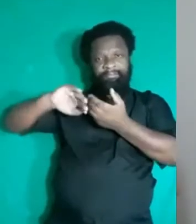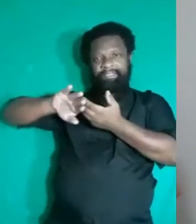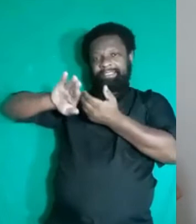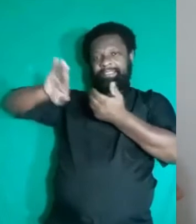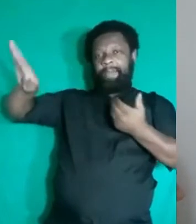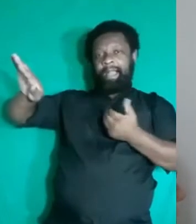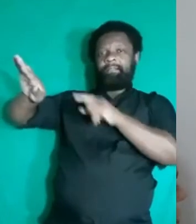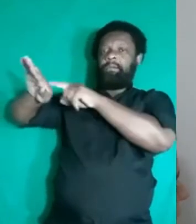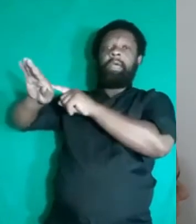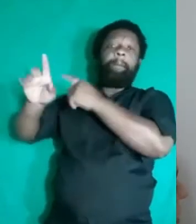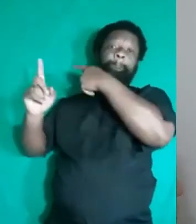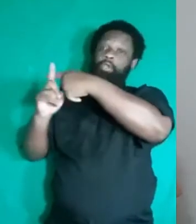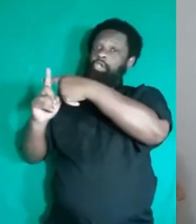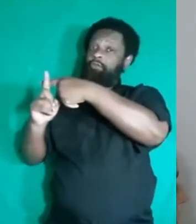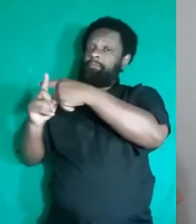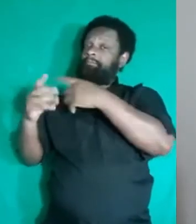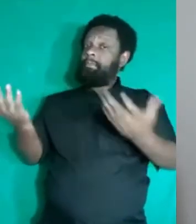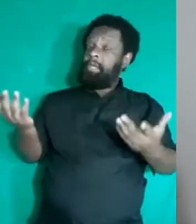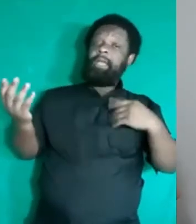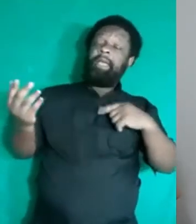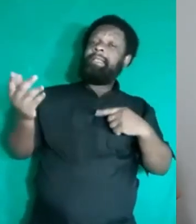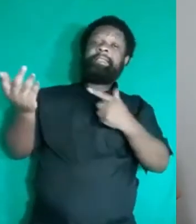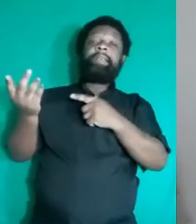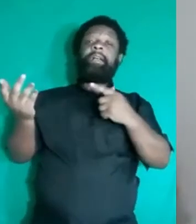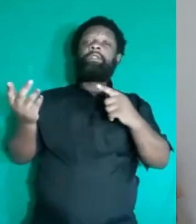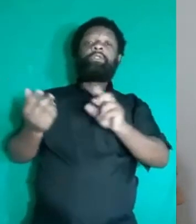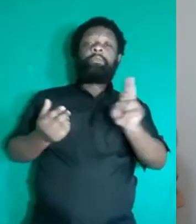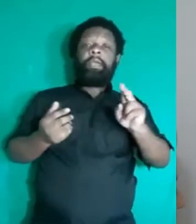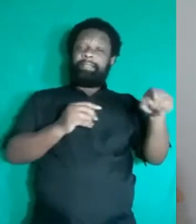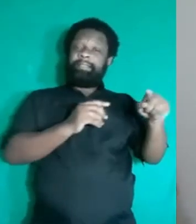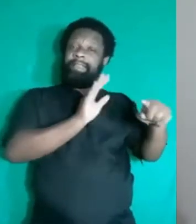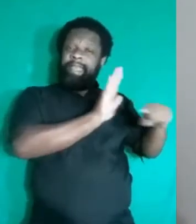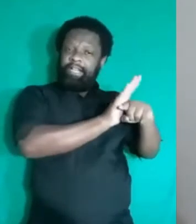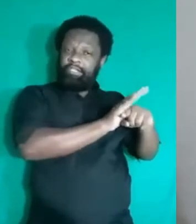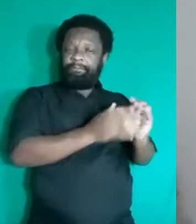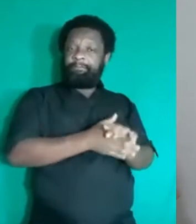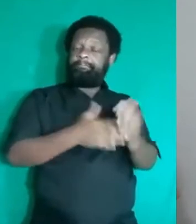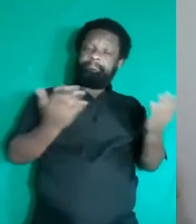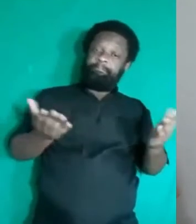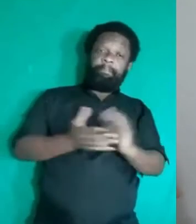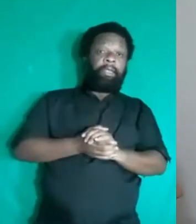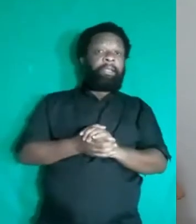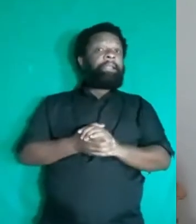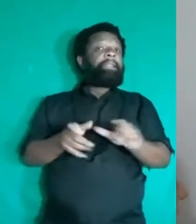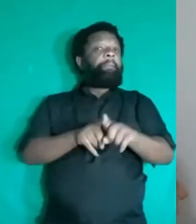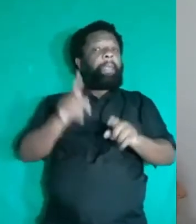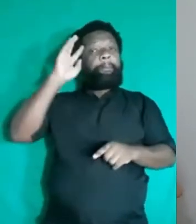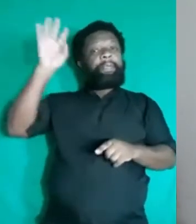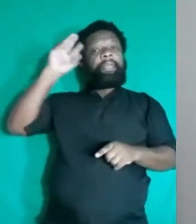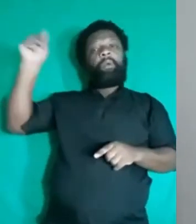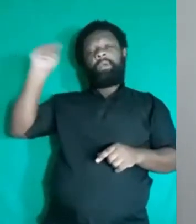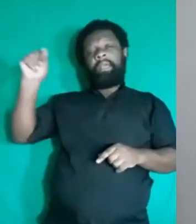acontece aqui? Olha, nós vamos isolar o hidrogênio, nós sabemos que o hidrogênio é positivo, portanto essa espécie aqui deve